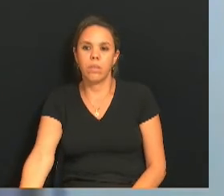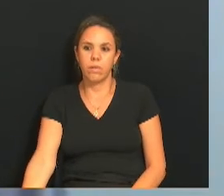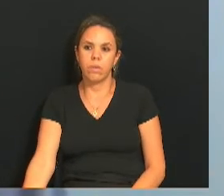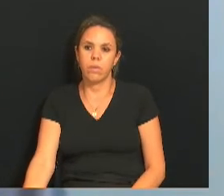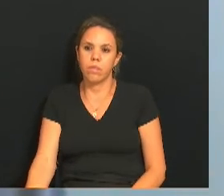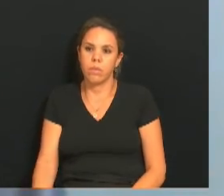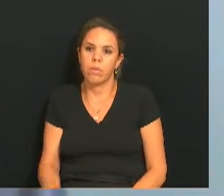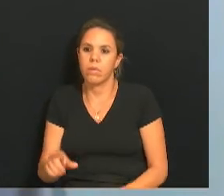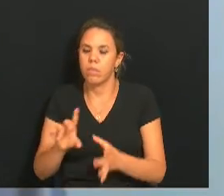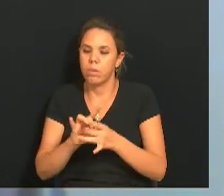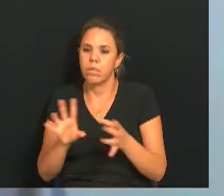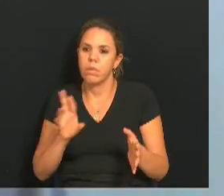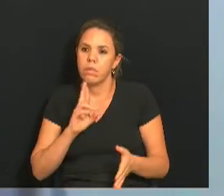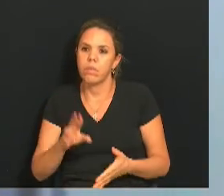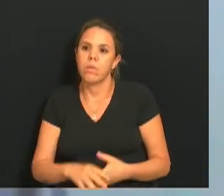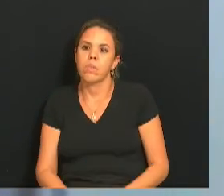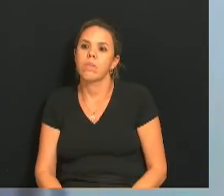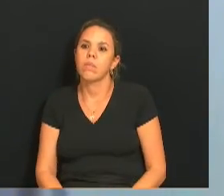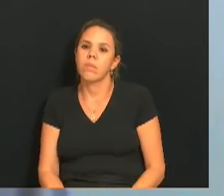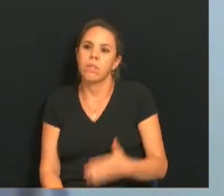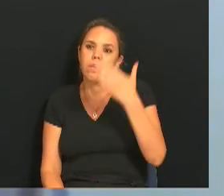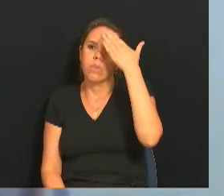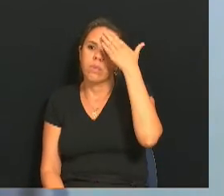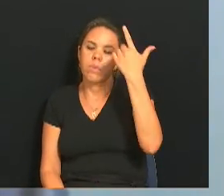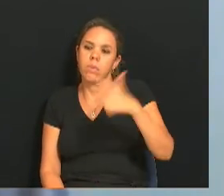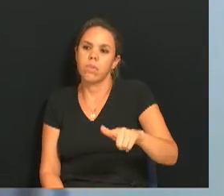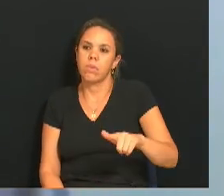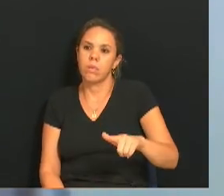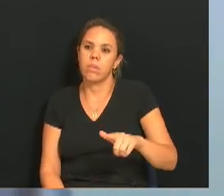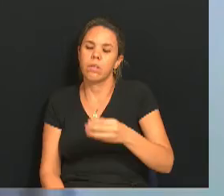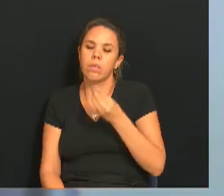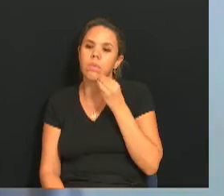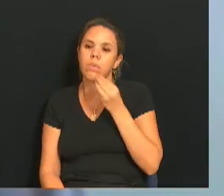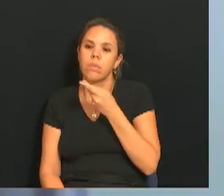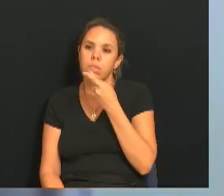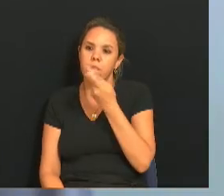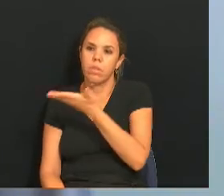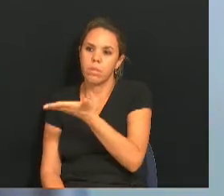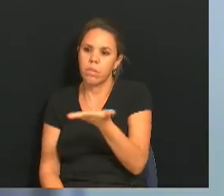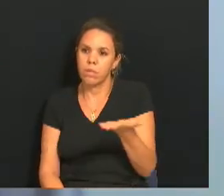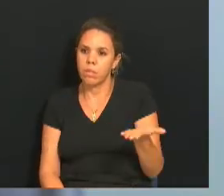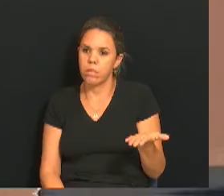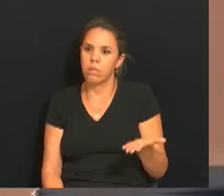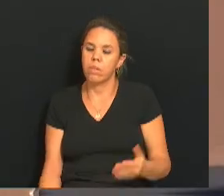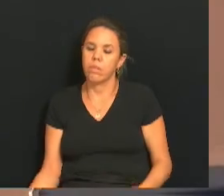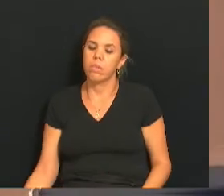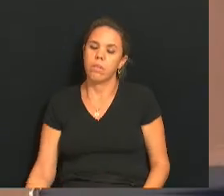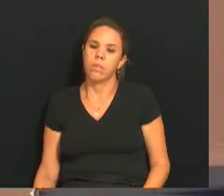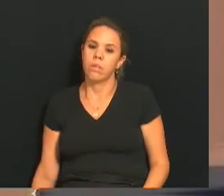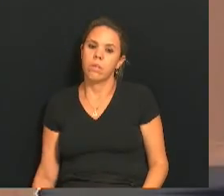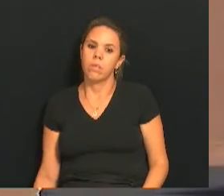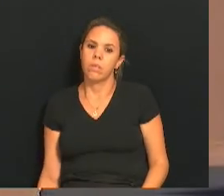estou à disposição e agradeço de novo pela possibilidade da fala. Obrigado.